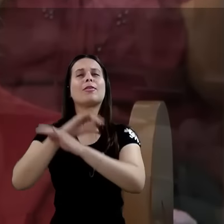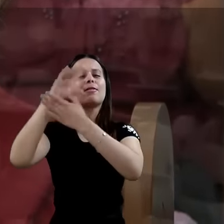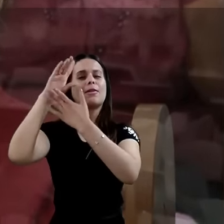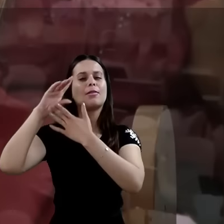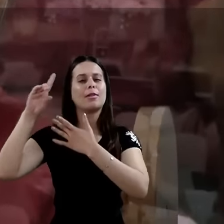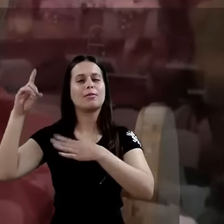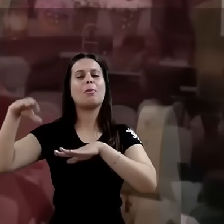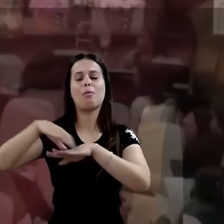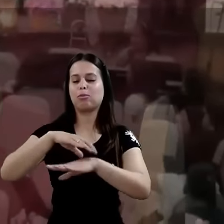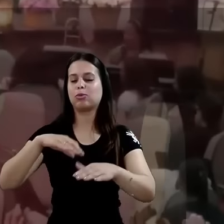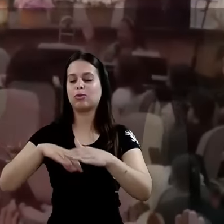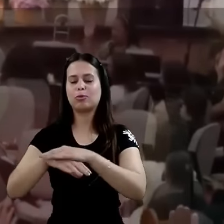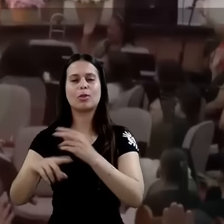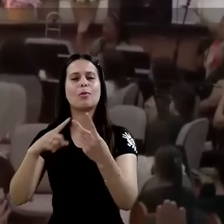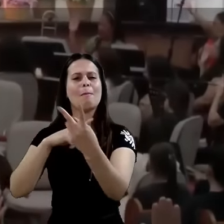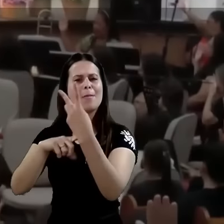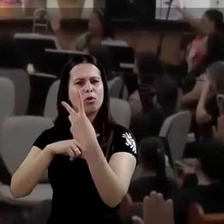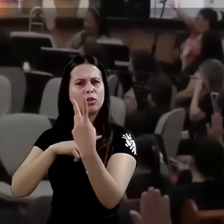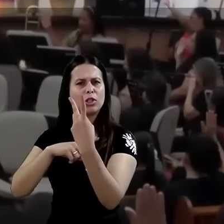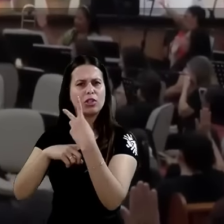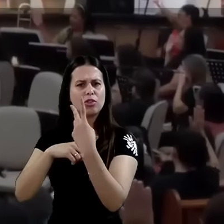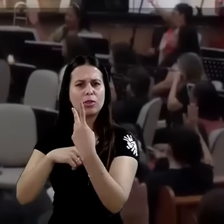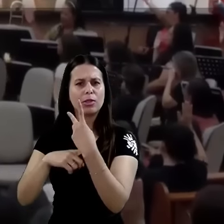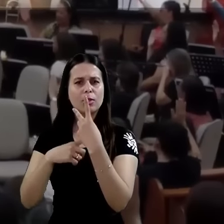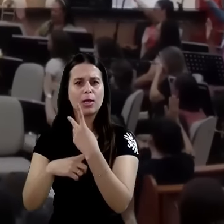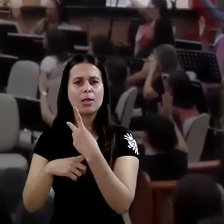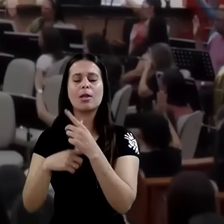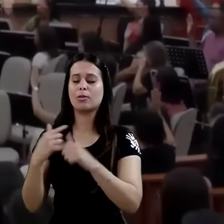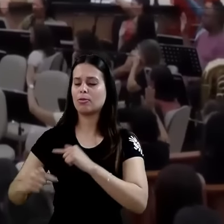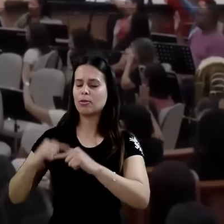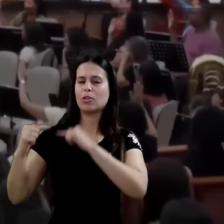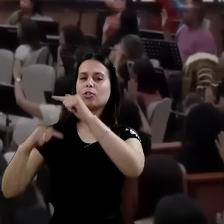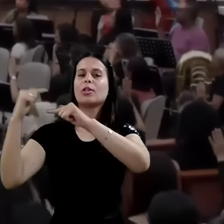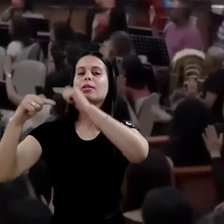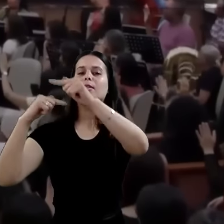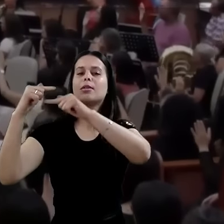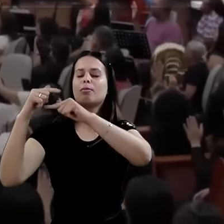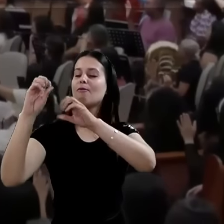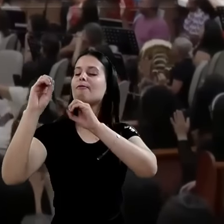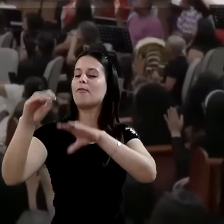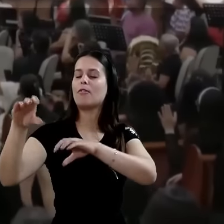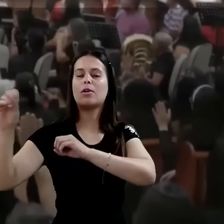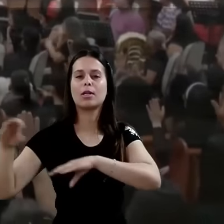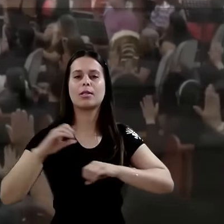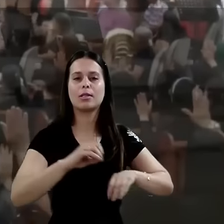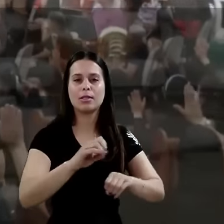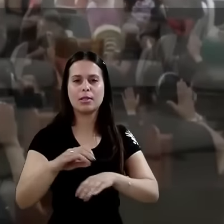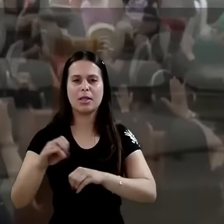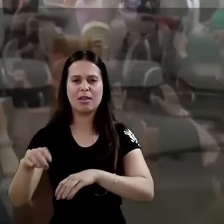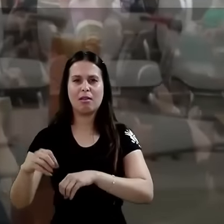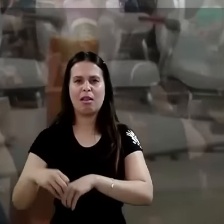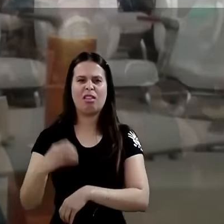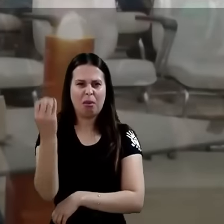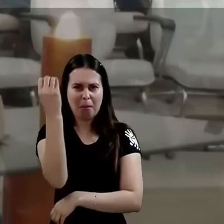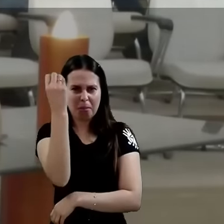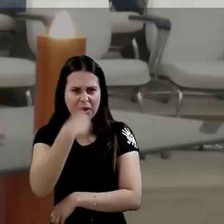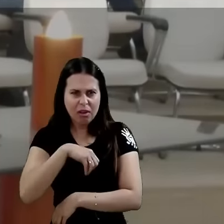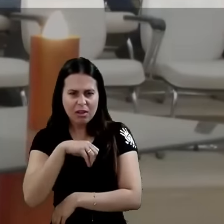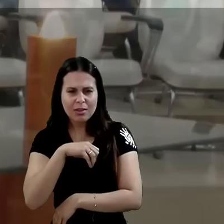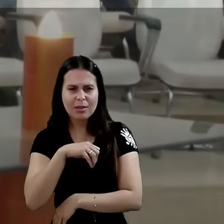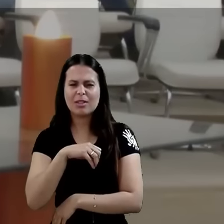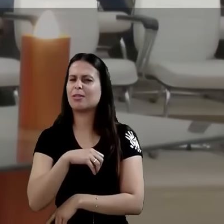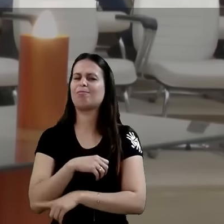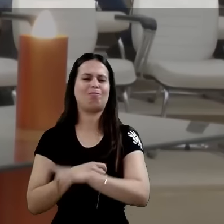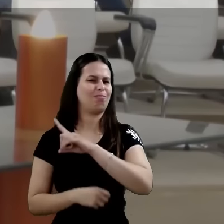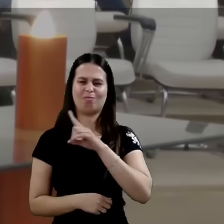pés guardados este legado eu vou deixar não deixe um legado de preguiça não deixe um